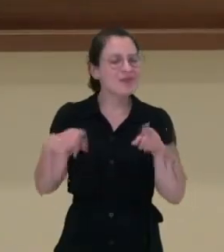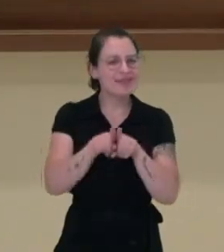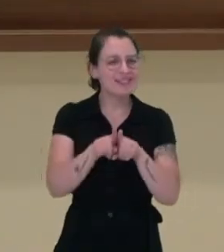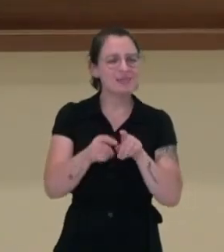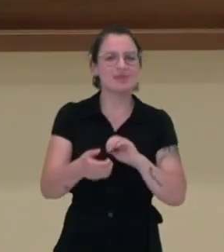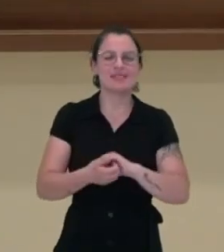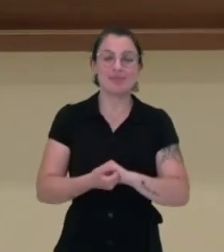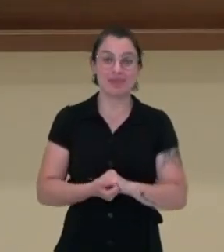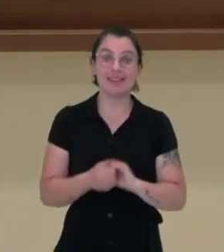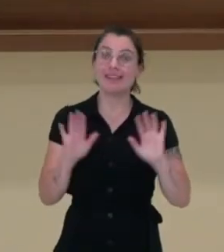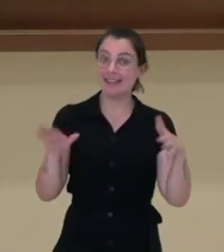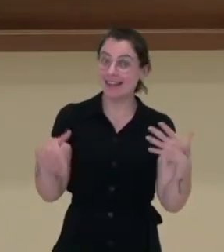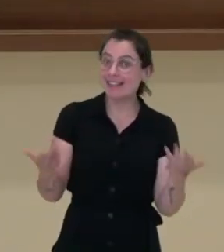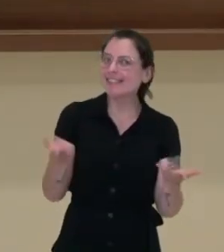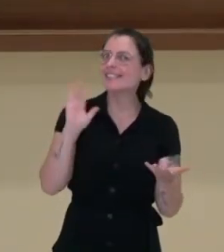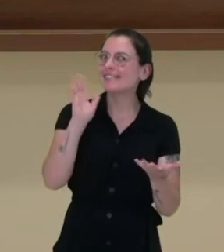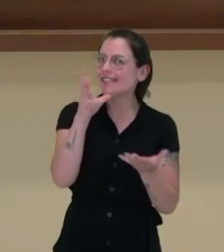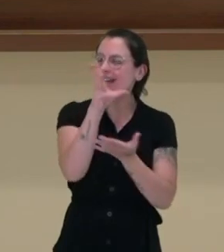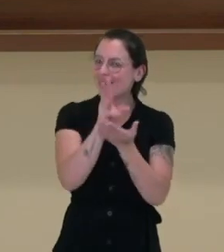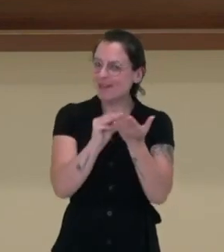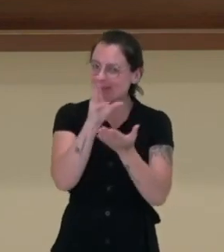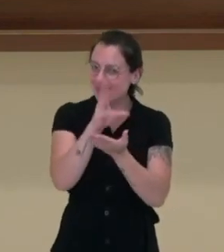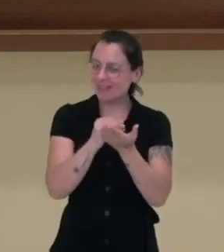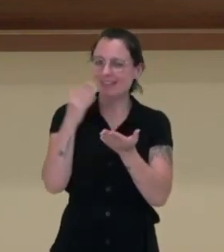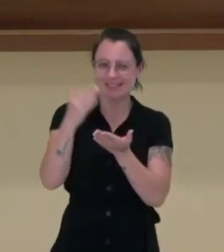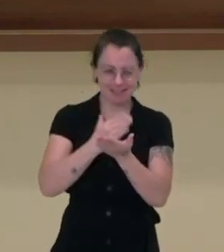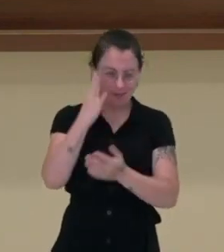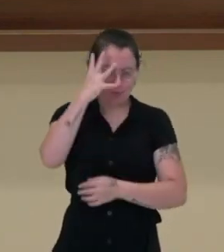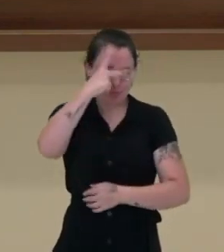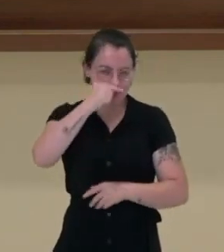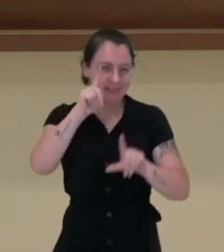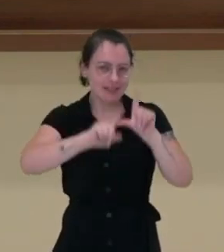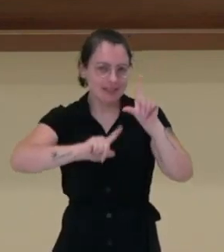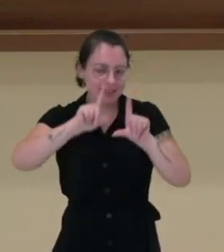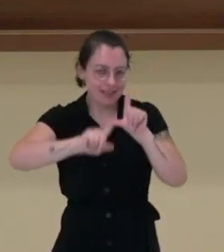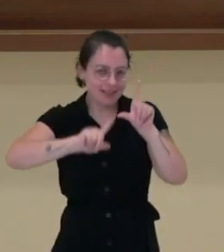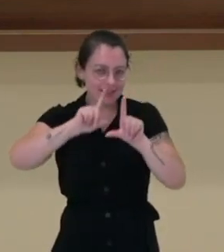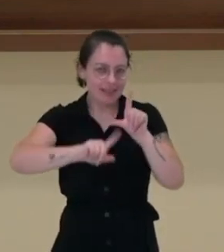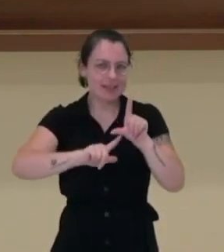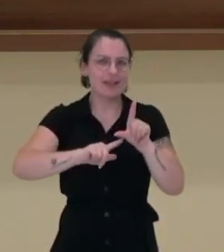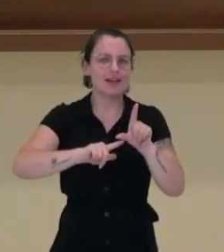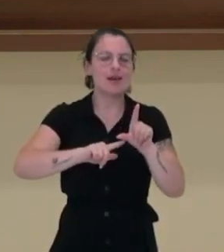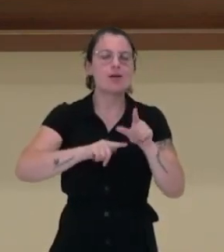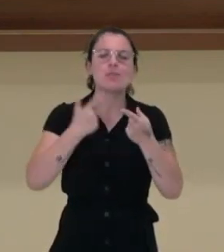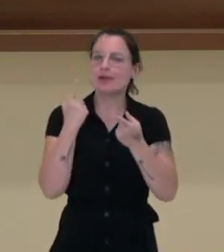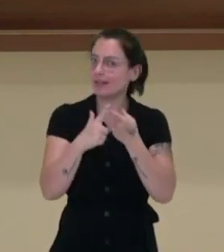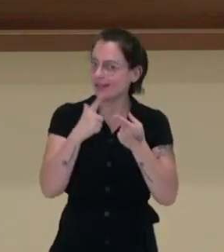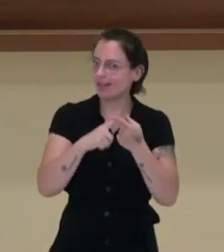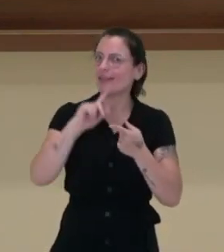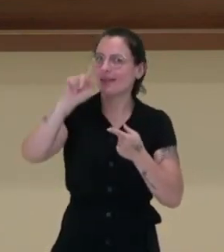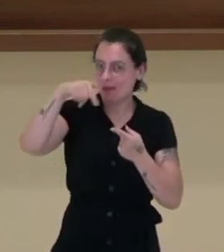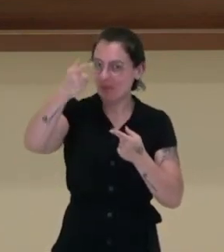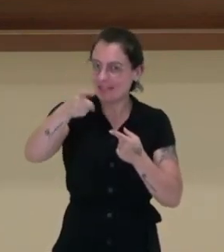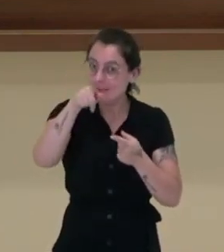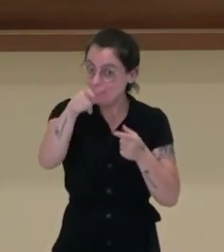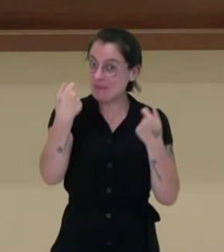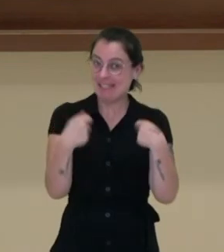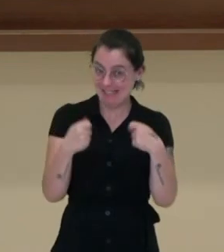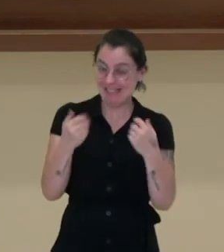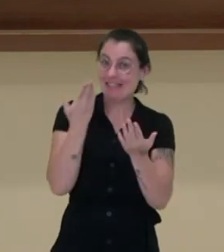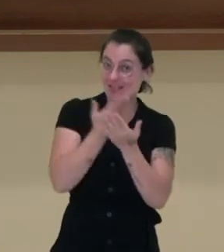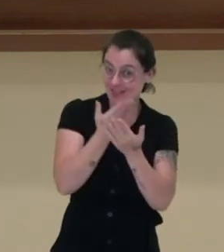Retornamos. E aí, anotou no seu caderno com a letra bonita para quando for necessário você relembrar essas doenças,